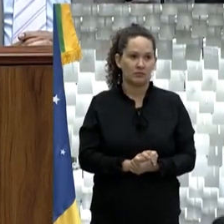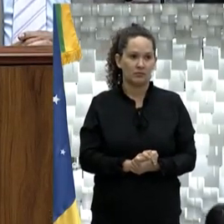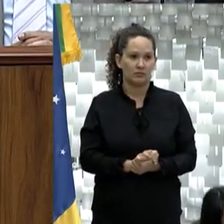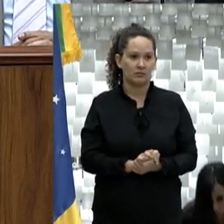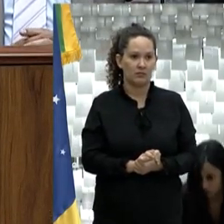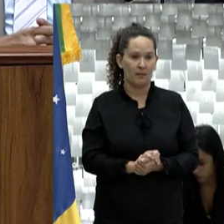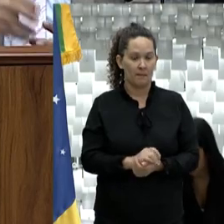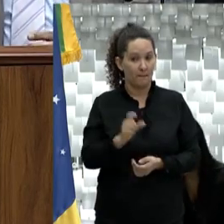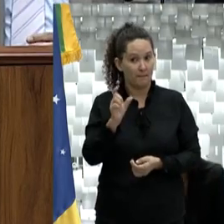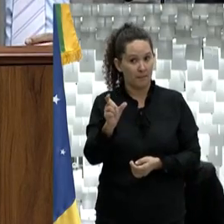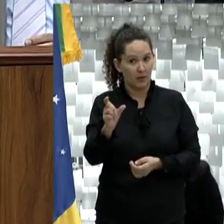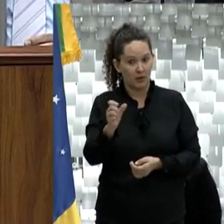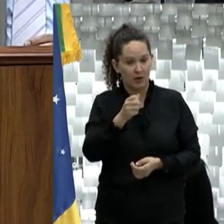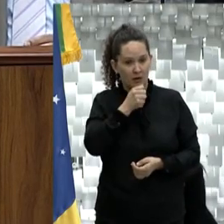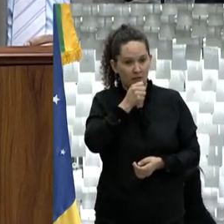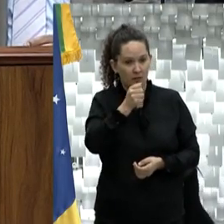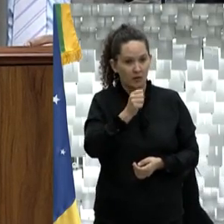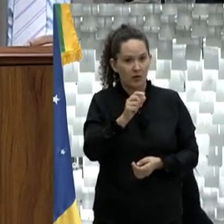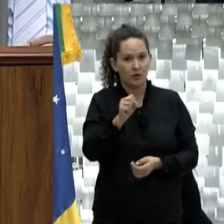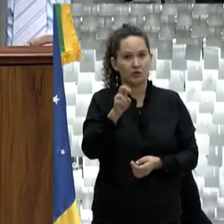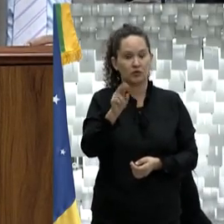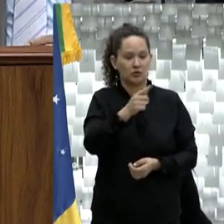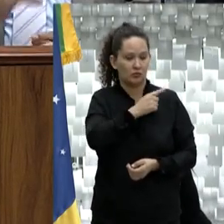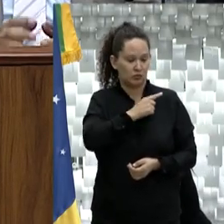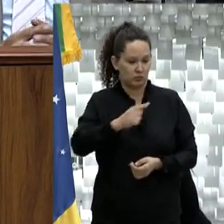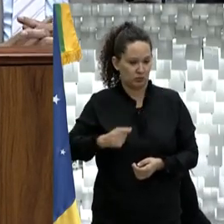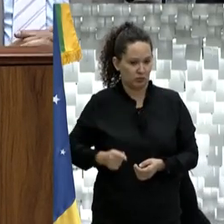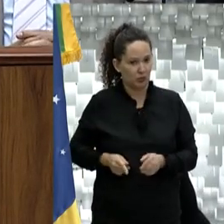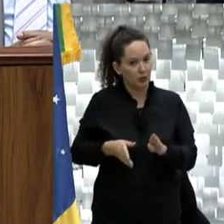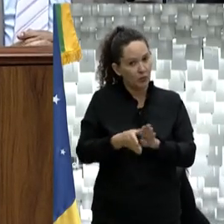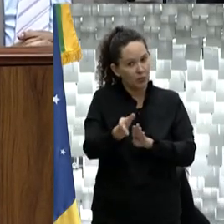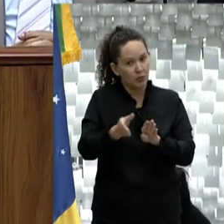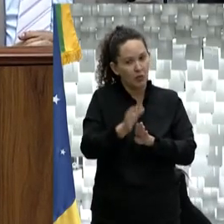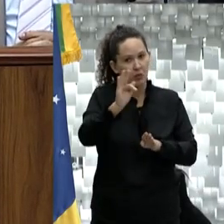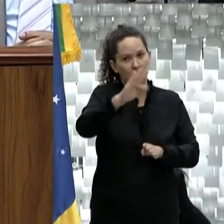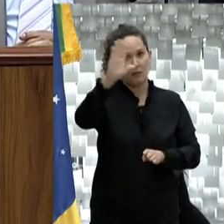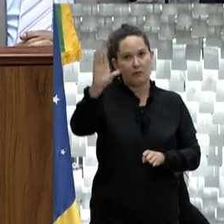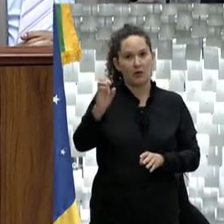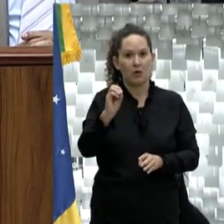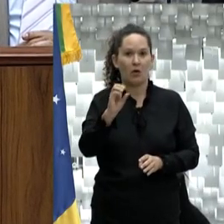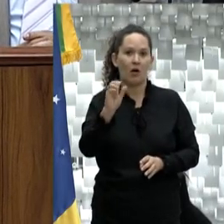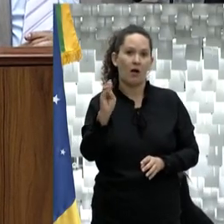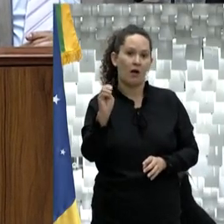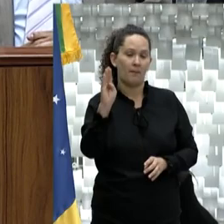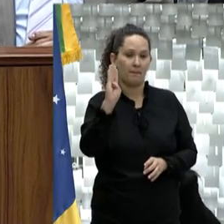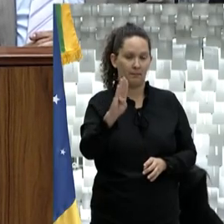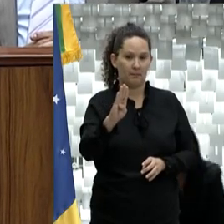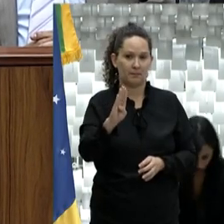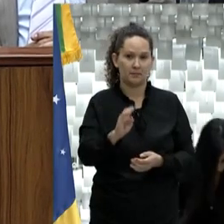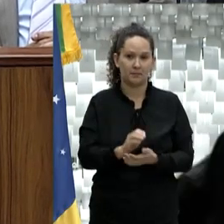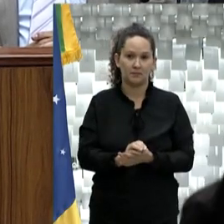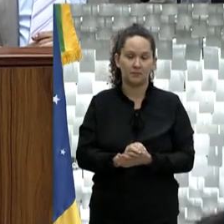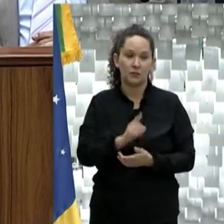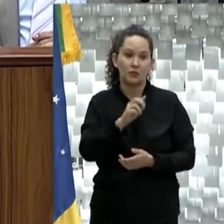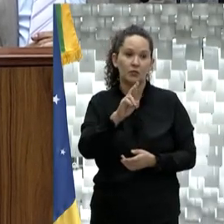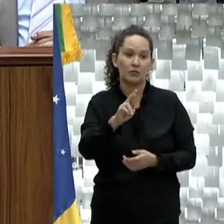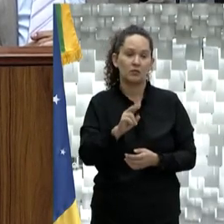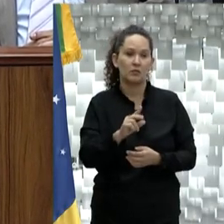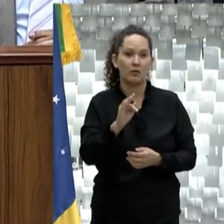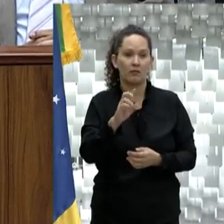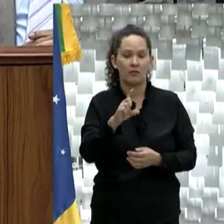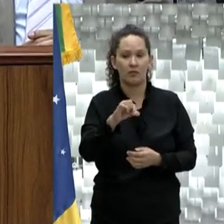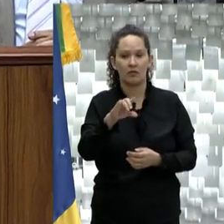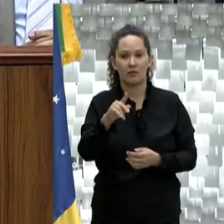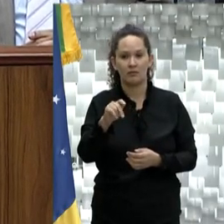Concedo a palavra ao senhor presidente do Conselho Federal da Ordem dos Advogados do Brasil, doutor Felipe